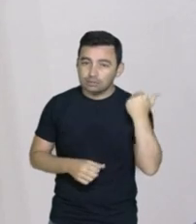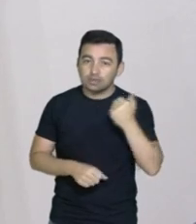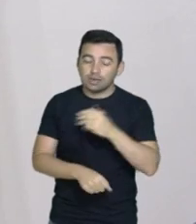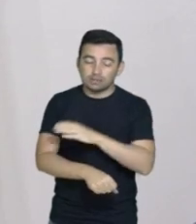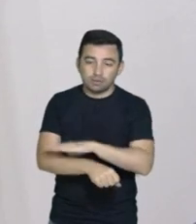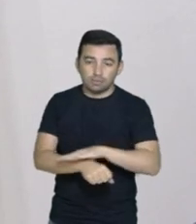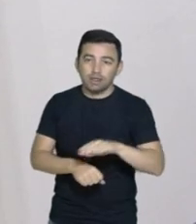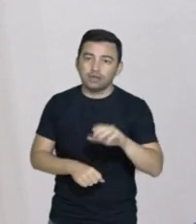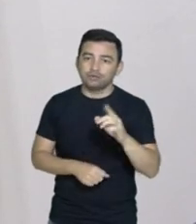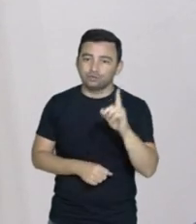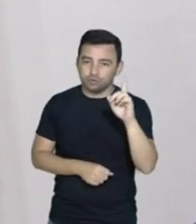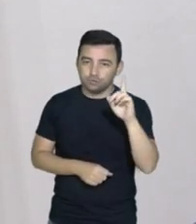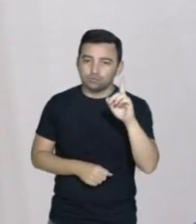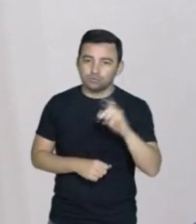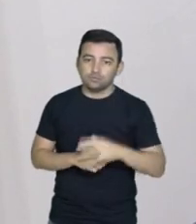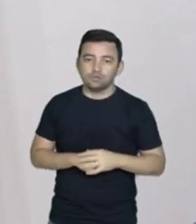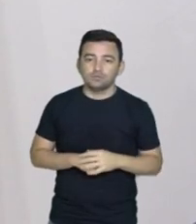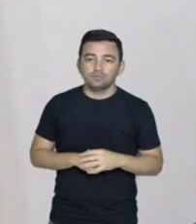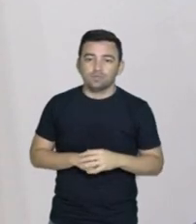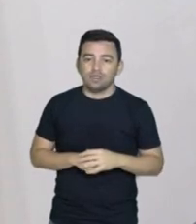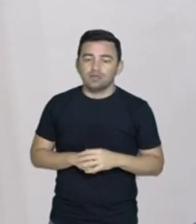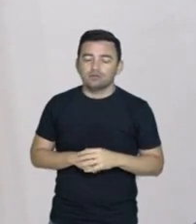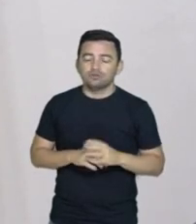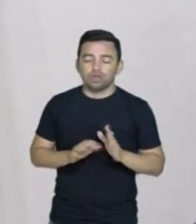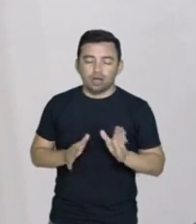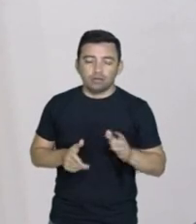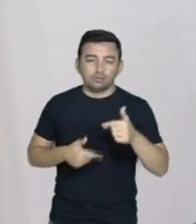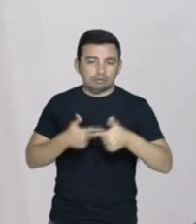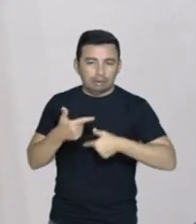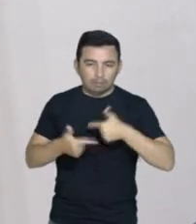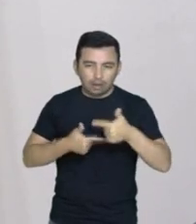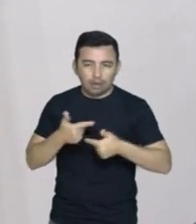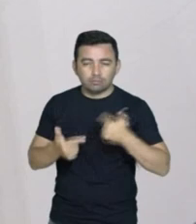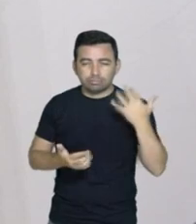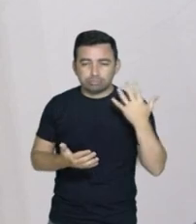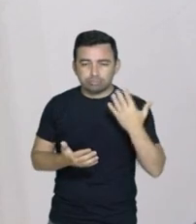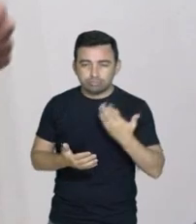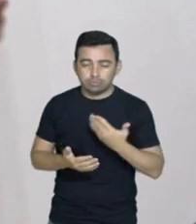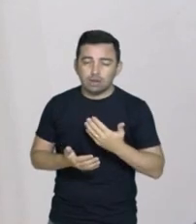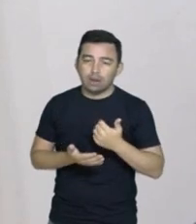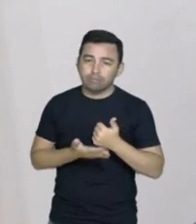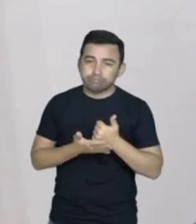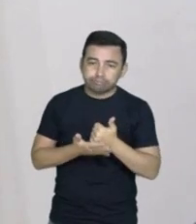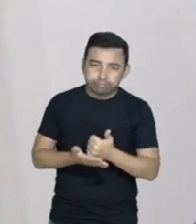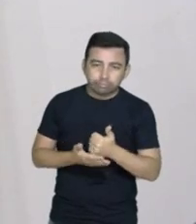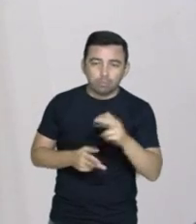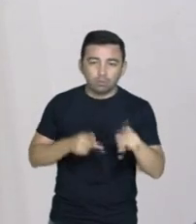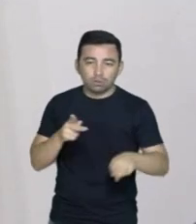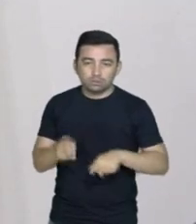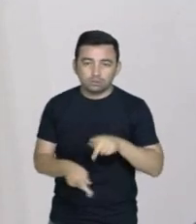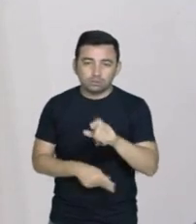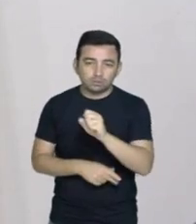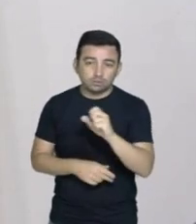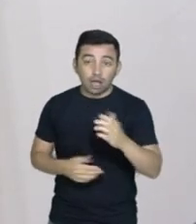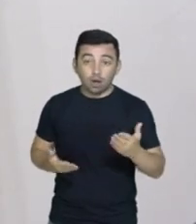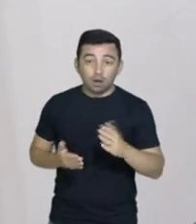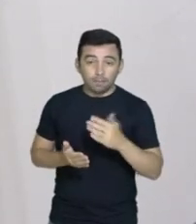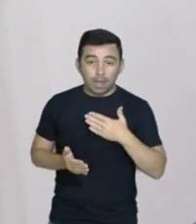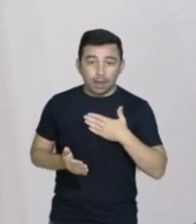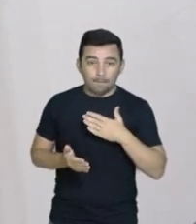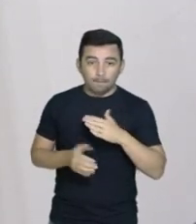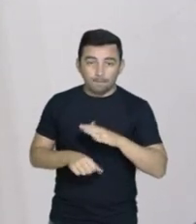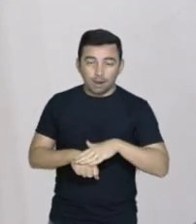92 anos de excelente serviço prestados ao povo Catarinense eu tenho aqui minhas mãos inclusive